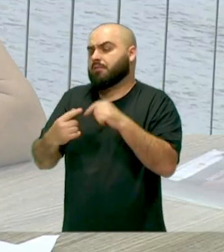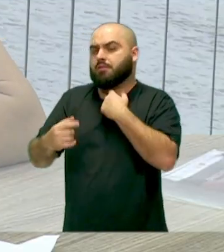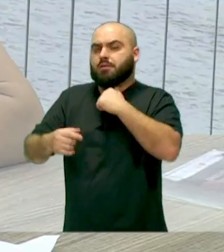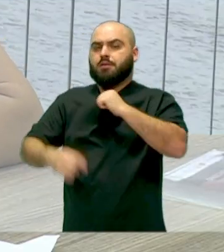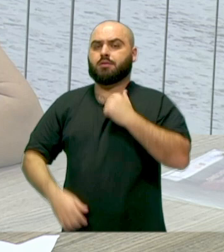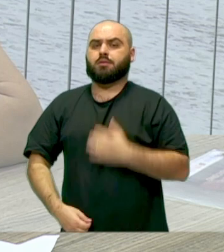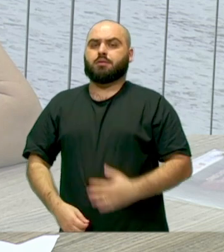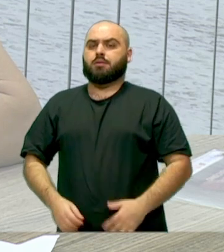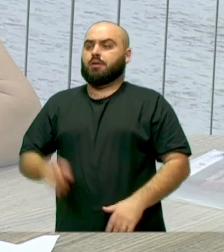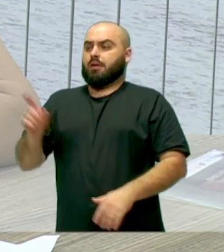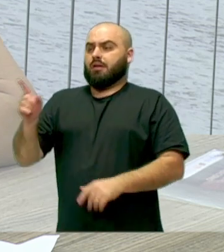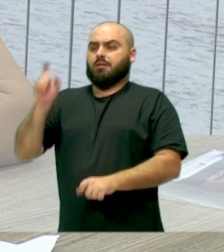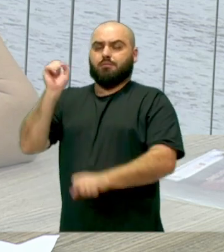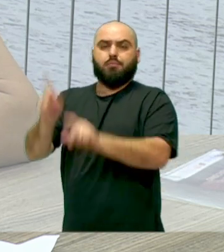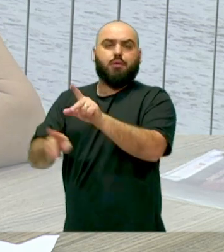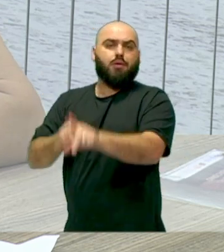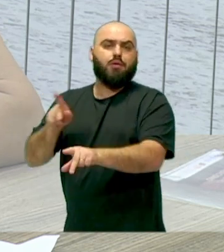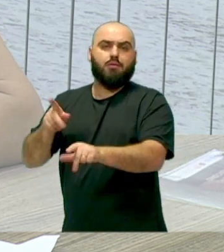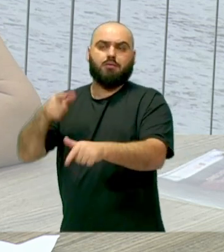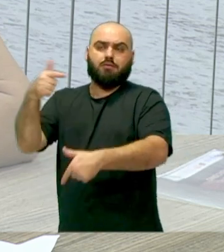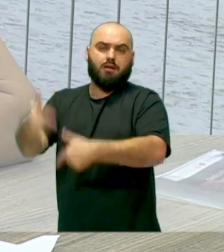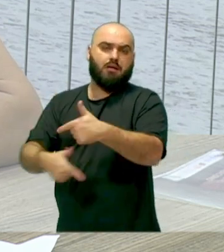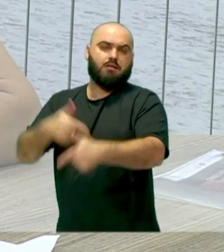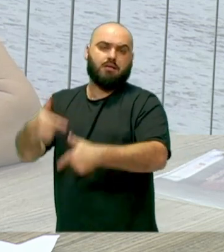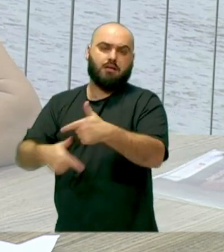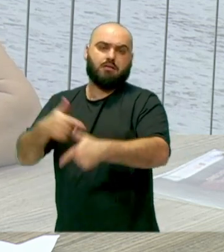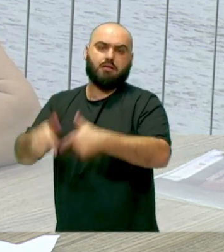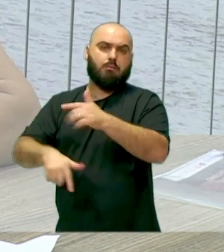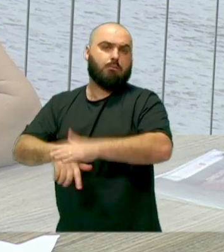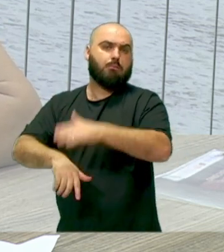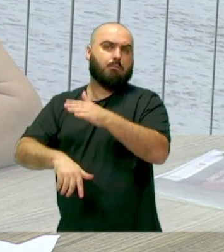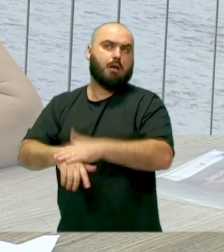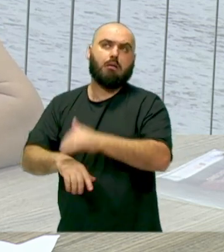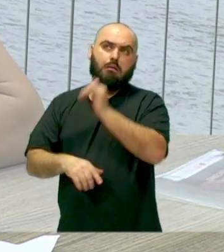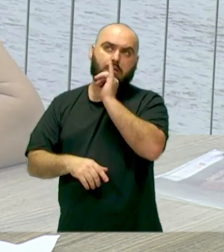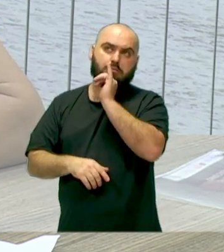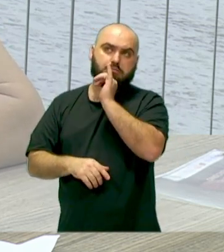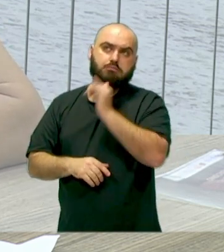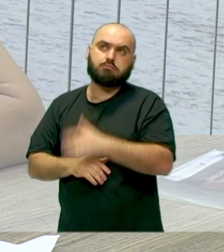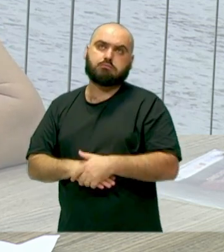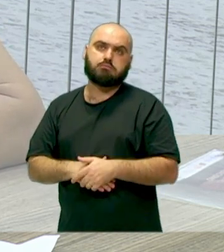desfruta e usa, né, do trabalho dele por mais de